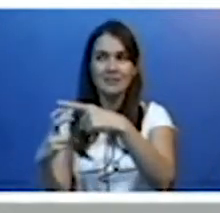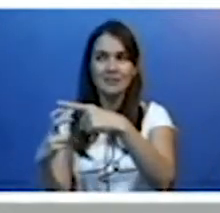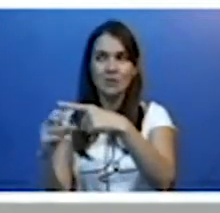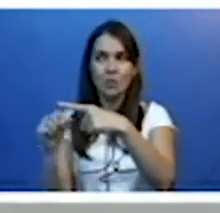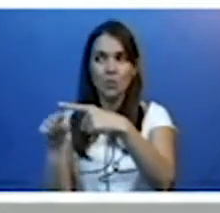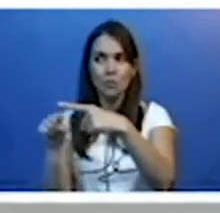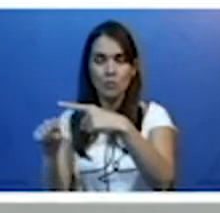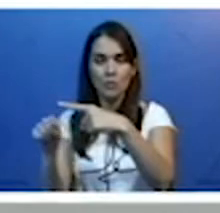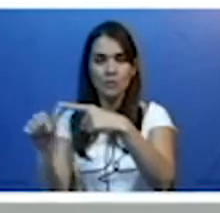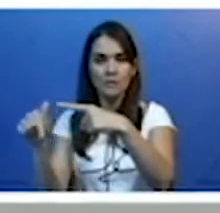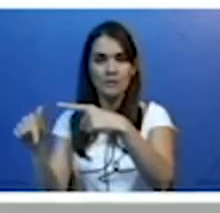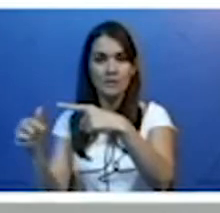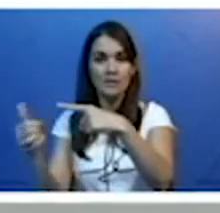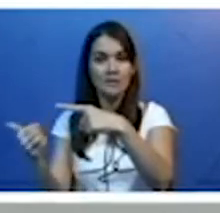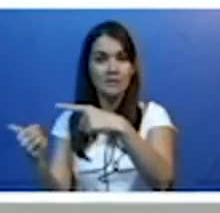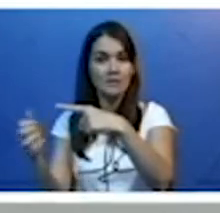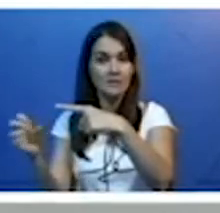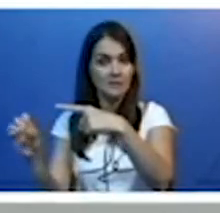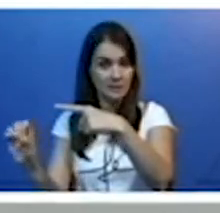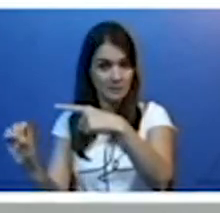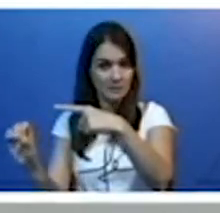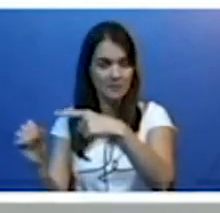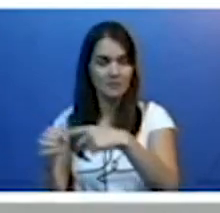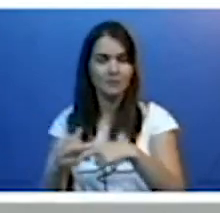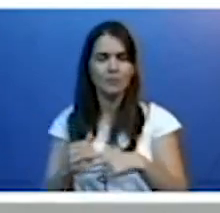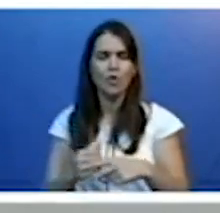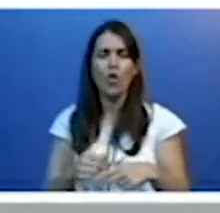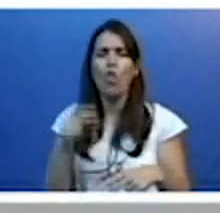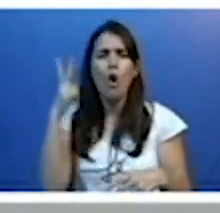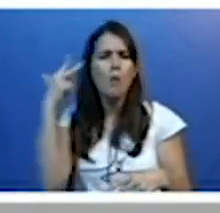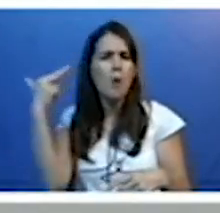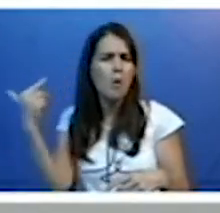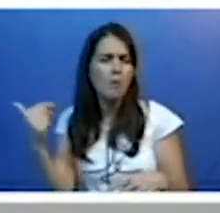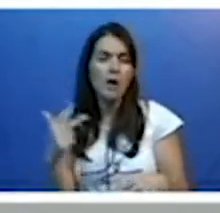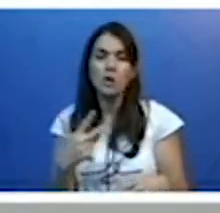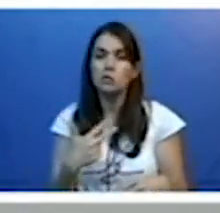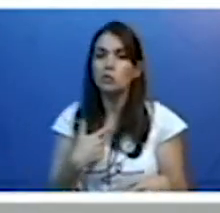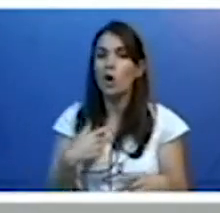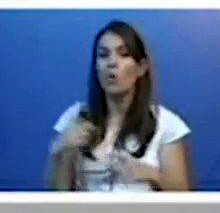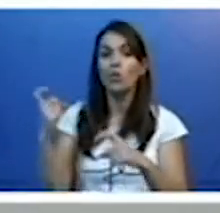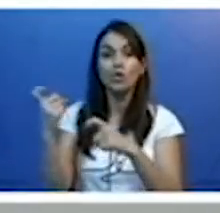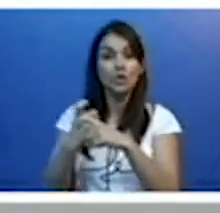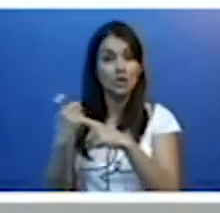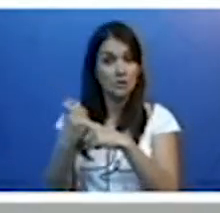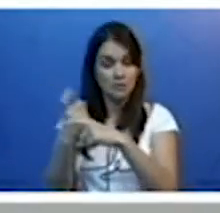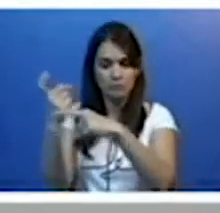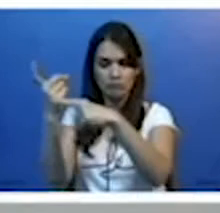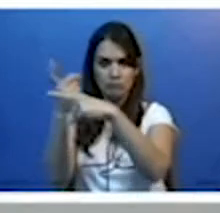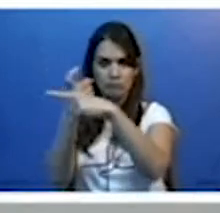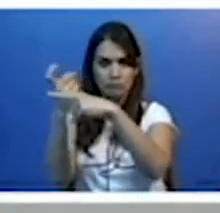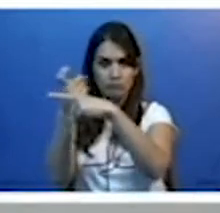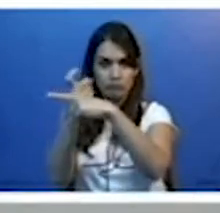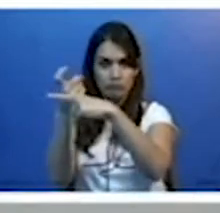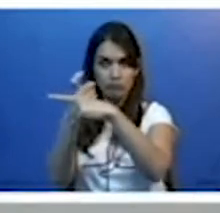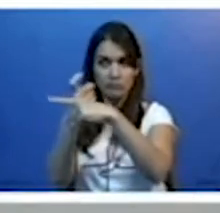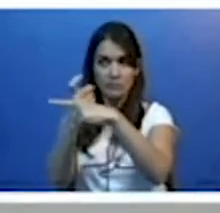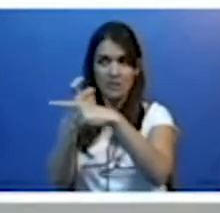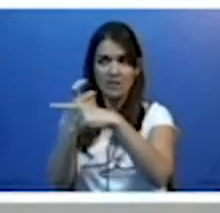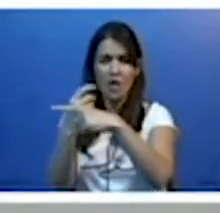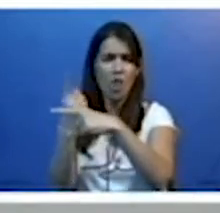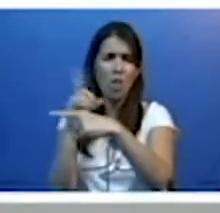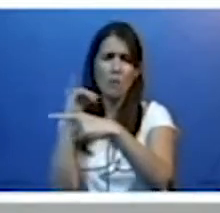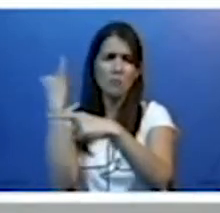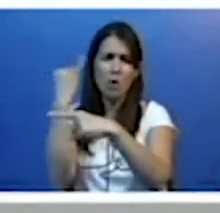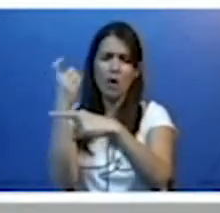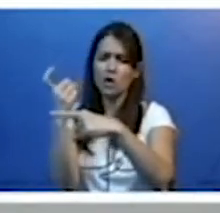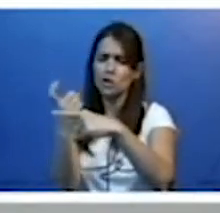5.760. Geralmente, a gente coloca o x, a fração que está com o x, para cá, mas isso não tem muita